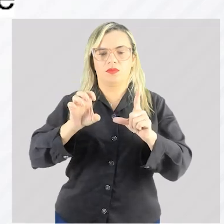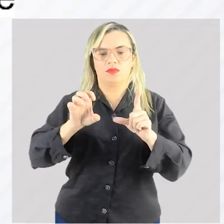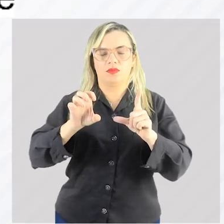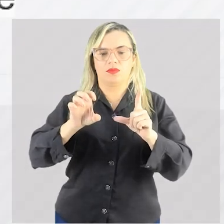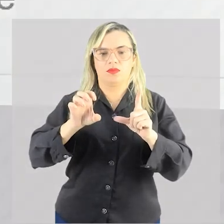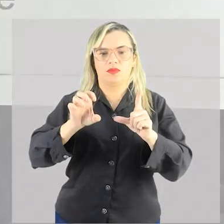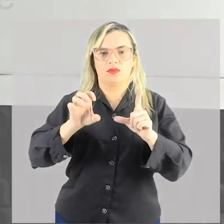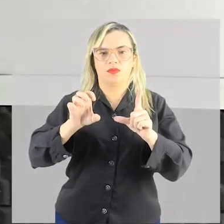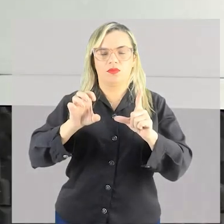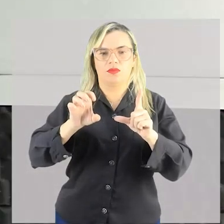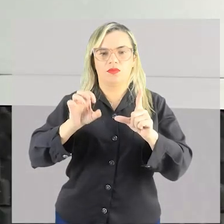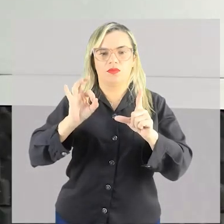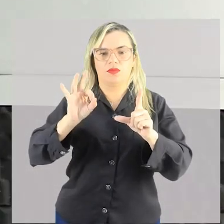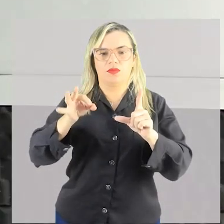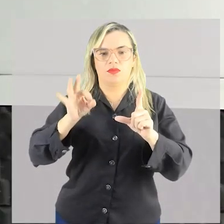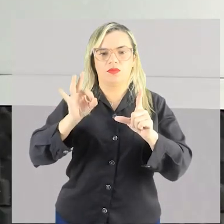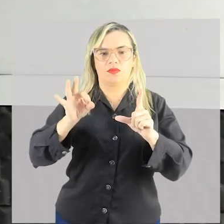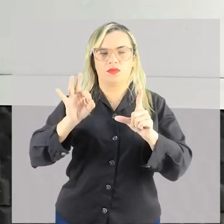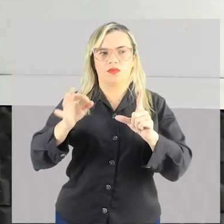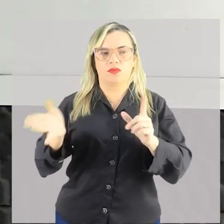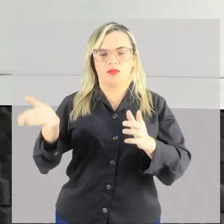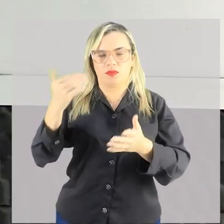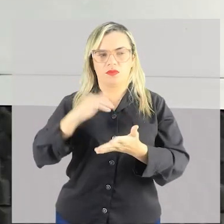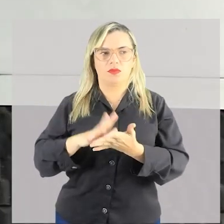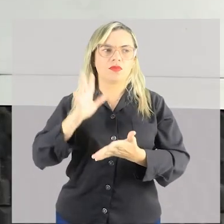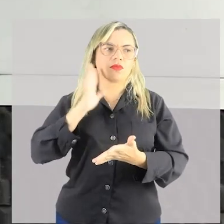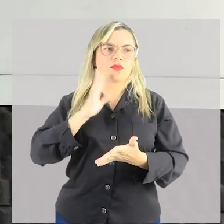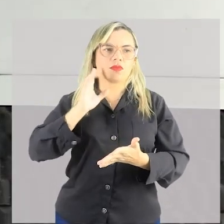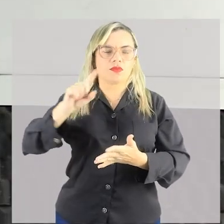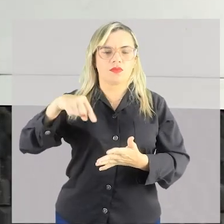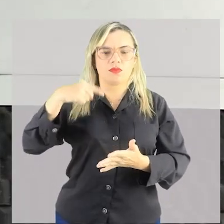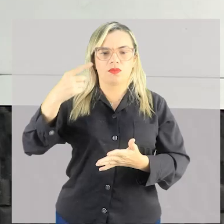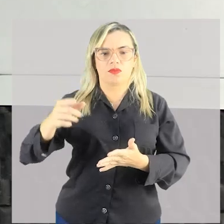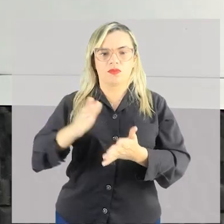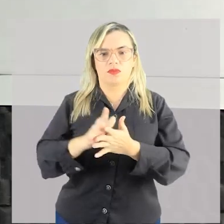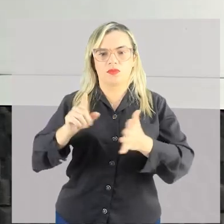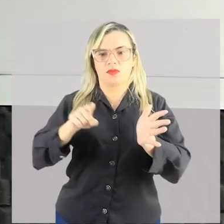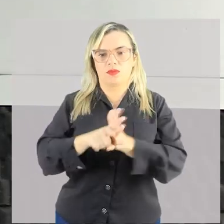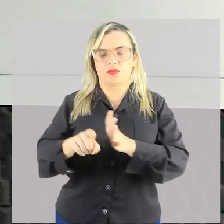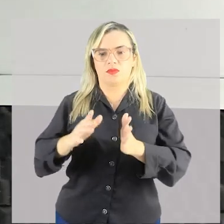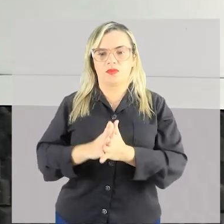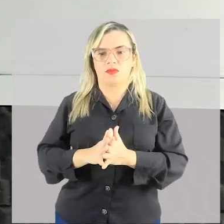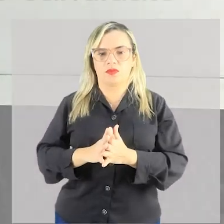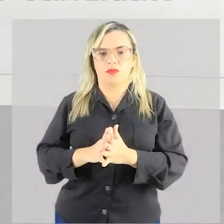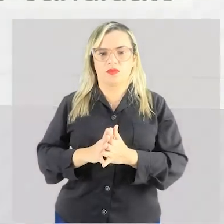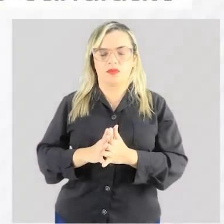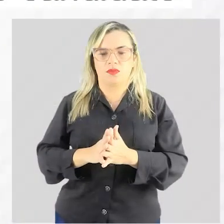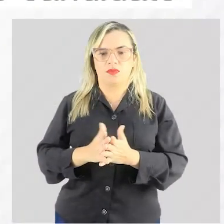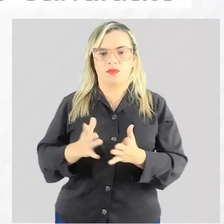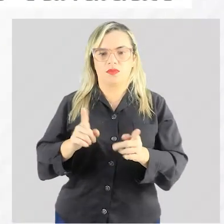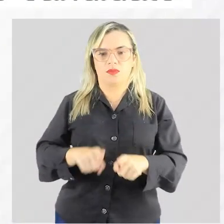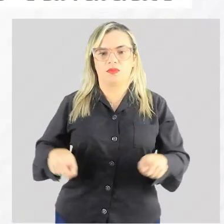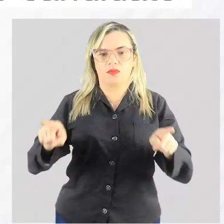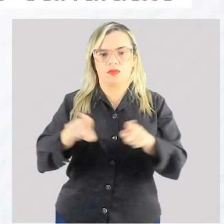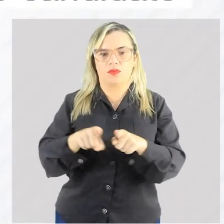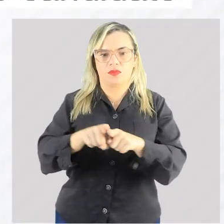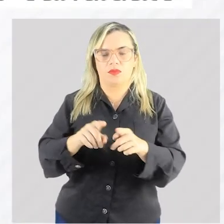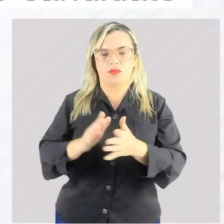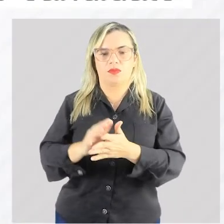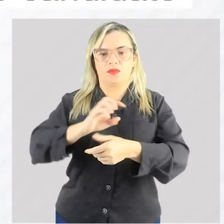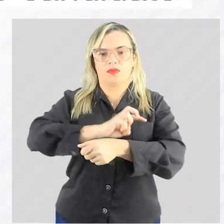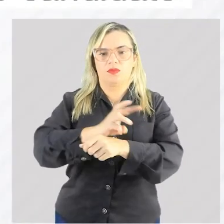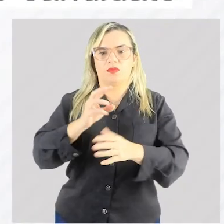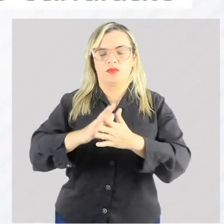de escola beleza show de bola Vamos paraa próxima questão também uma questão da em